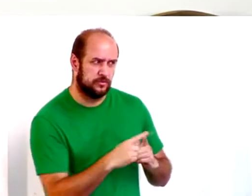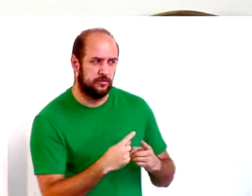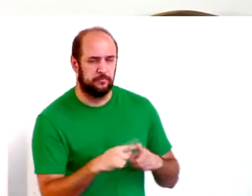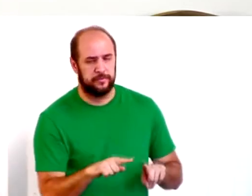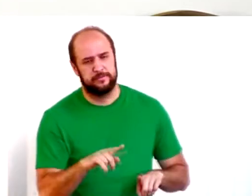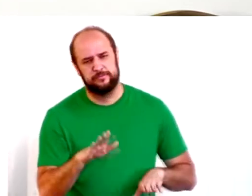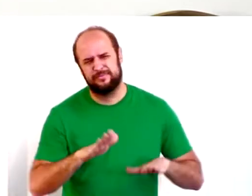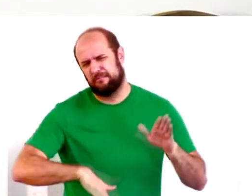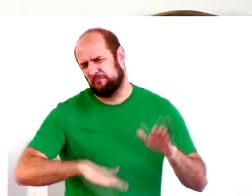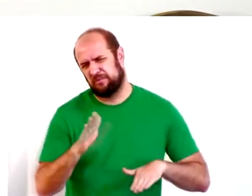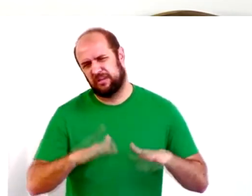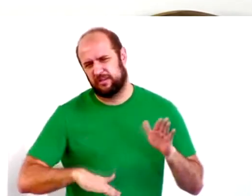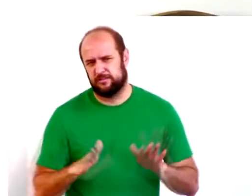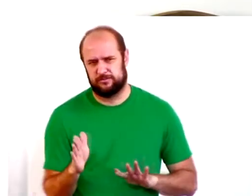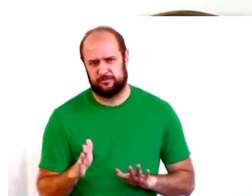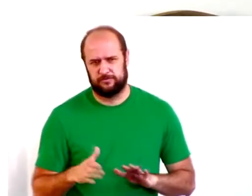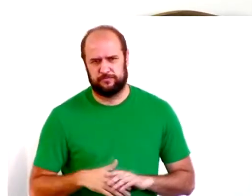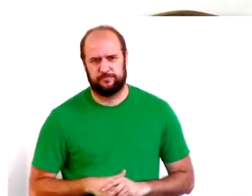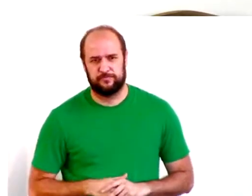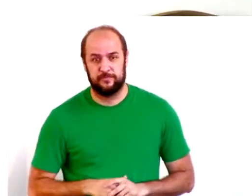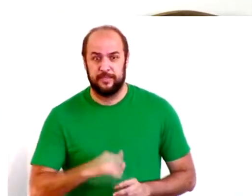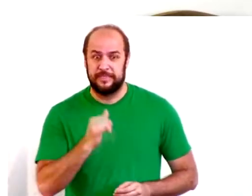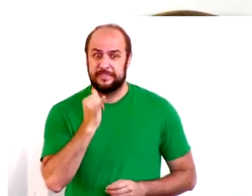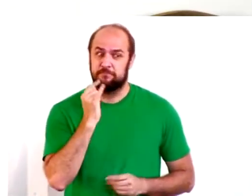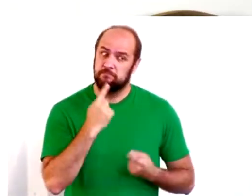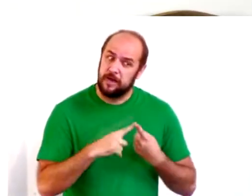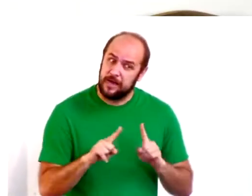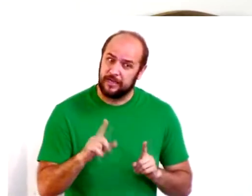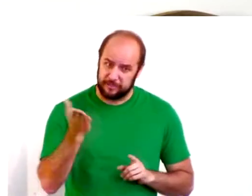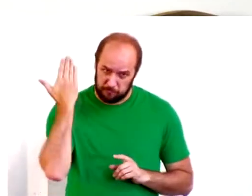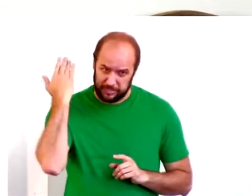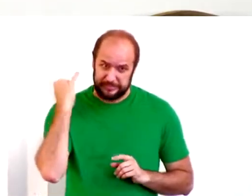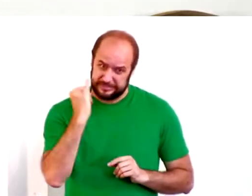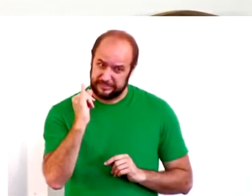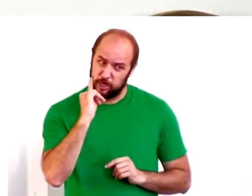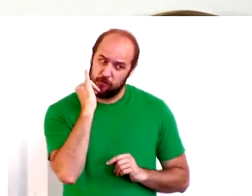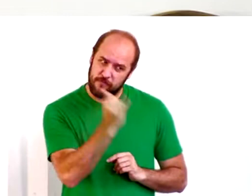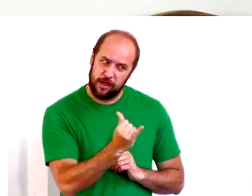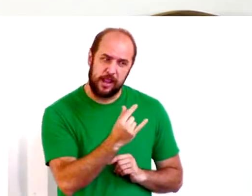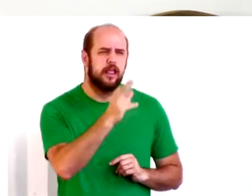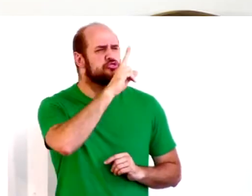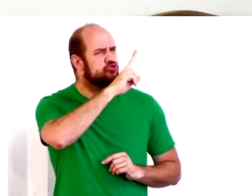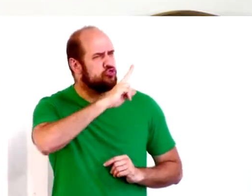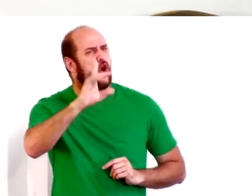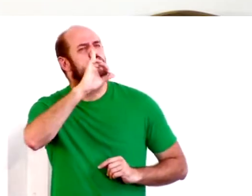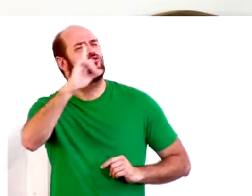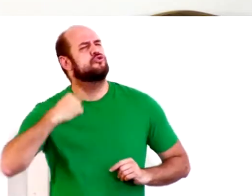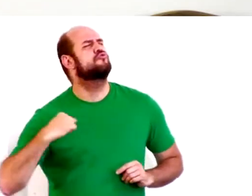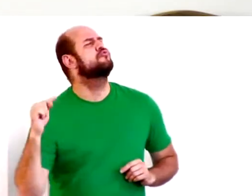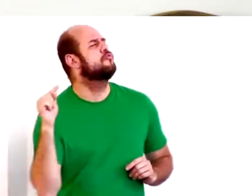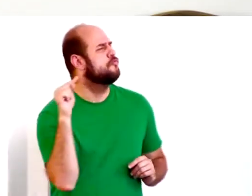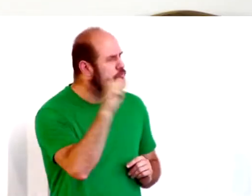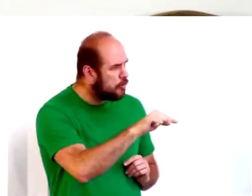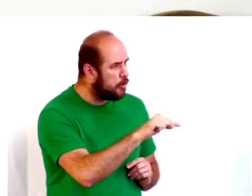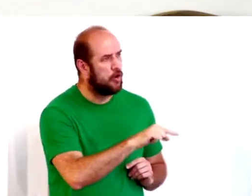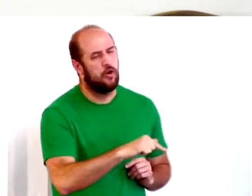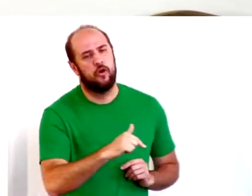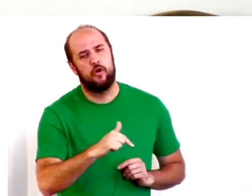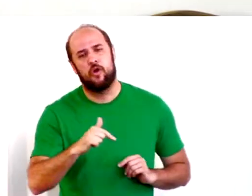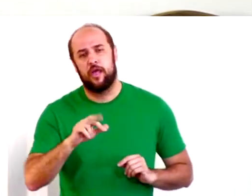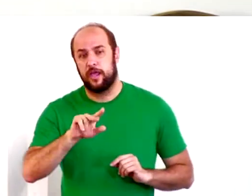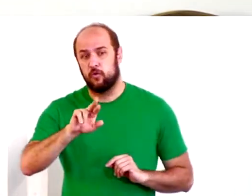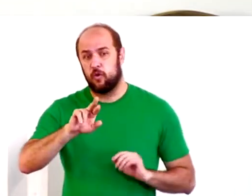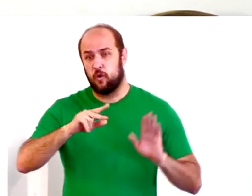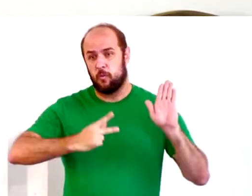sua casa. Mas se ela dissesse, em nome de Deus eu vou, aí se ela não fosse, ela seria cobrada. Você disse, você